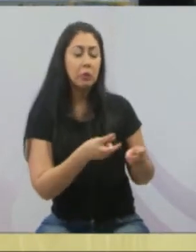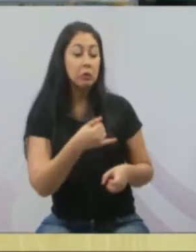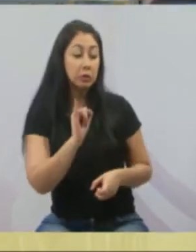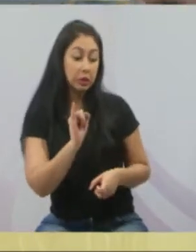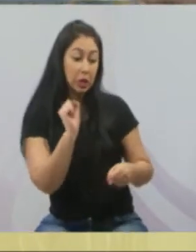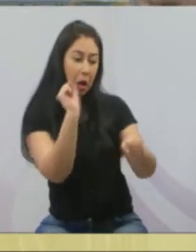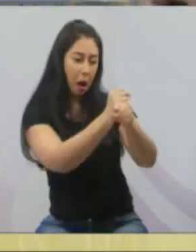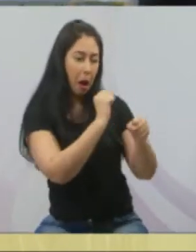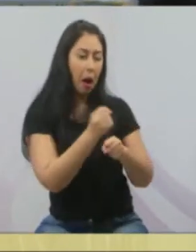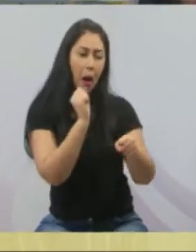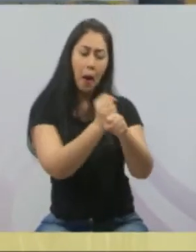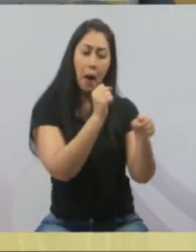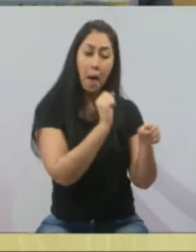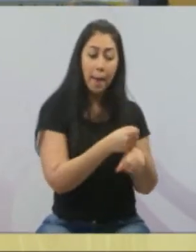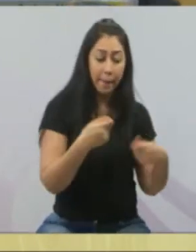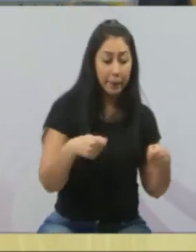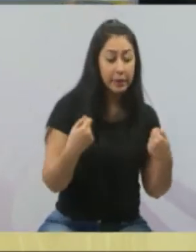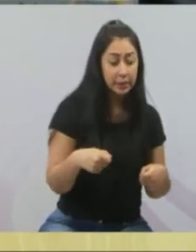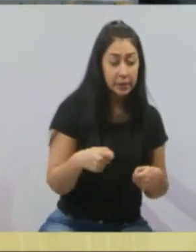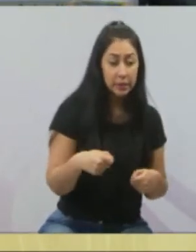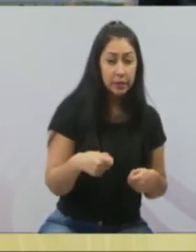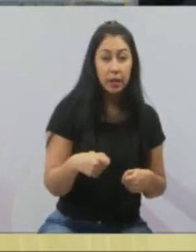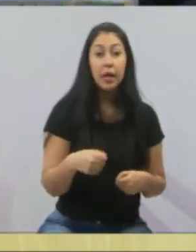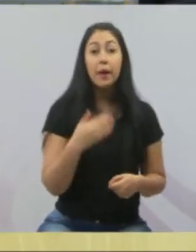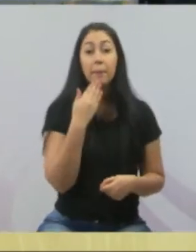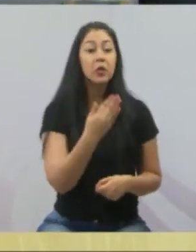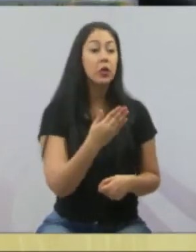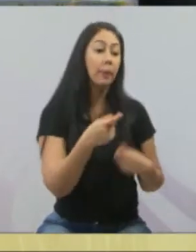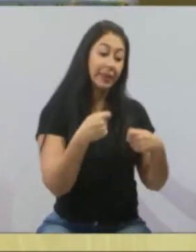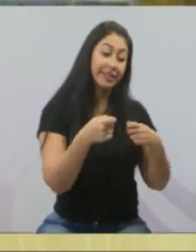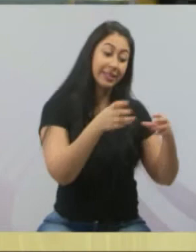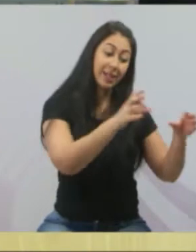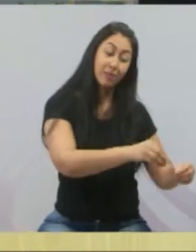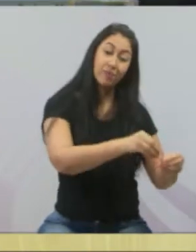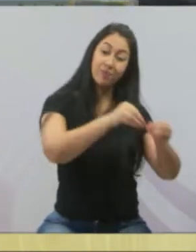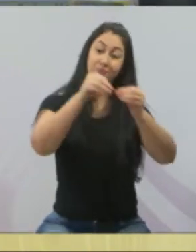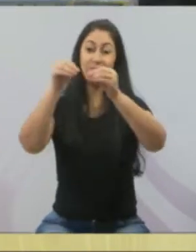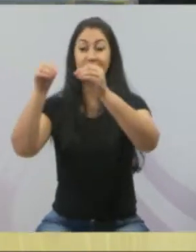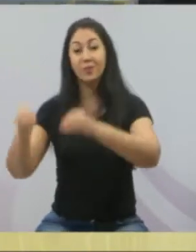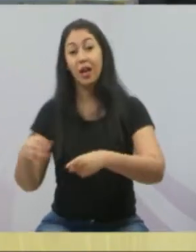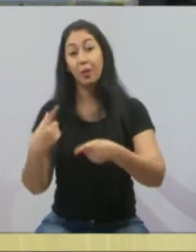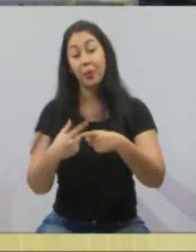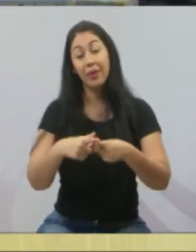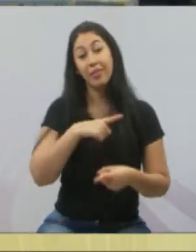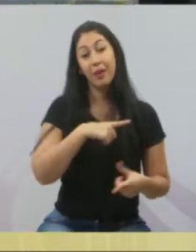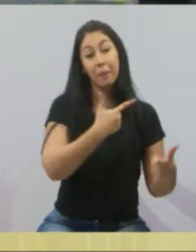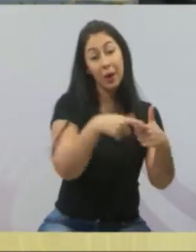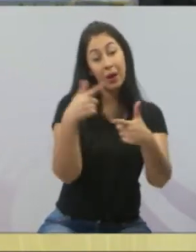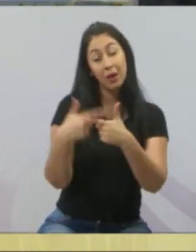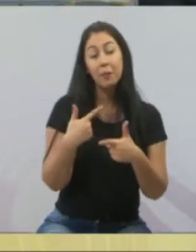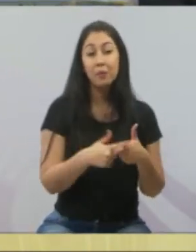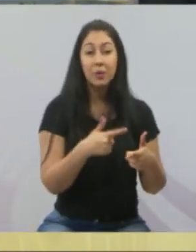cumpridas as formalidades regimentais, seja oficiado a IDP, solicitando poda de segurança das árvores localizadas em toda a extensão da